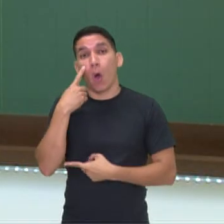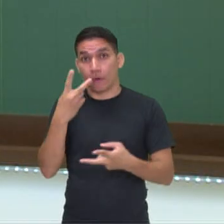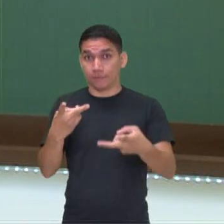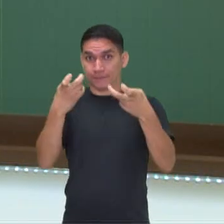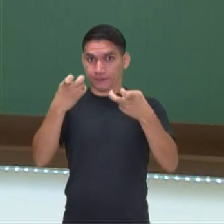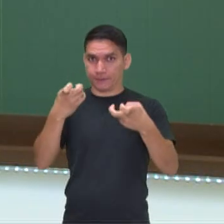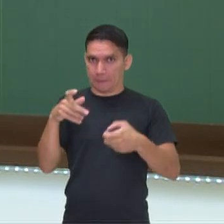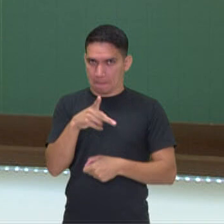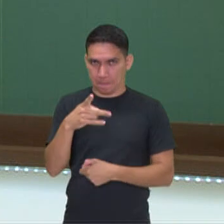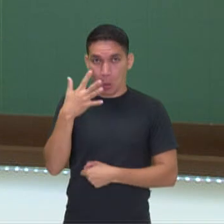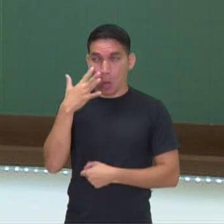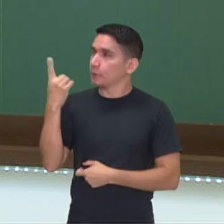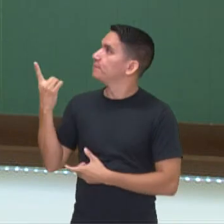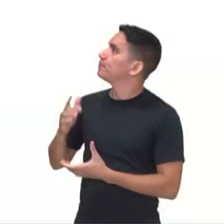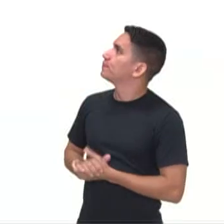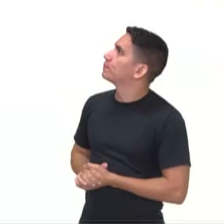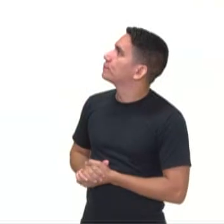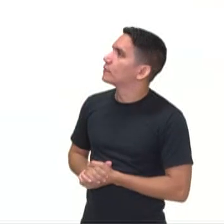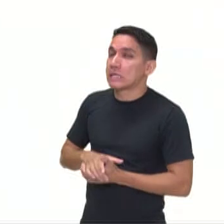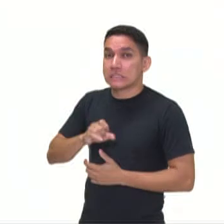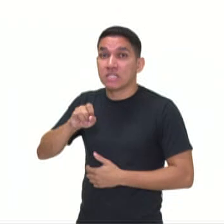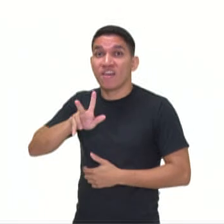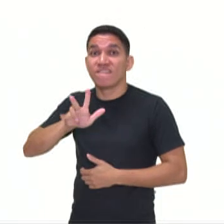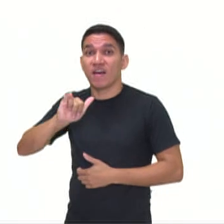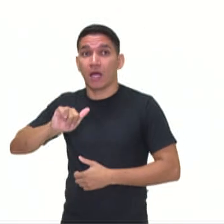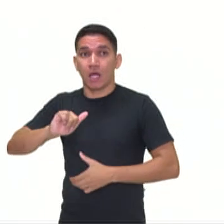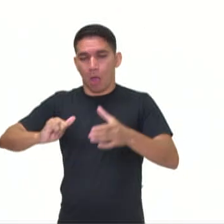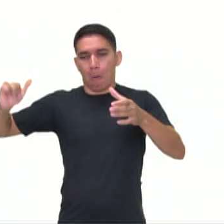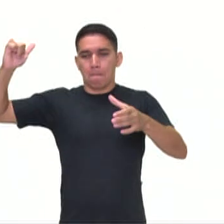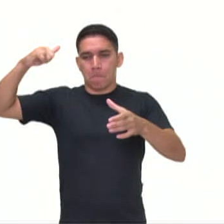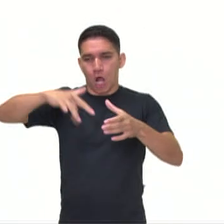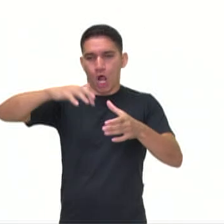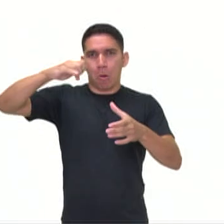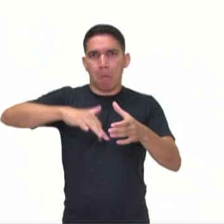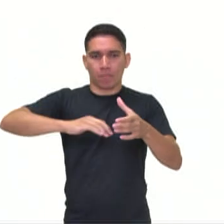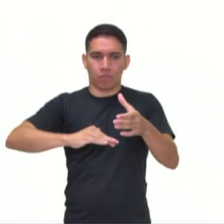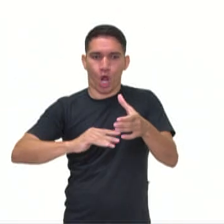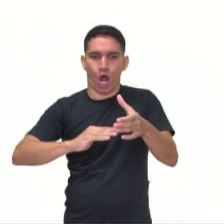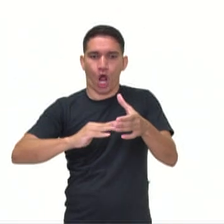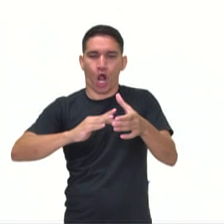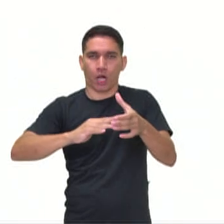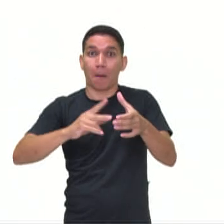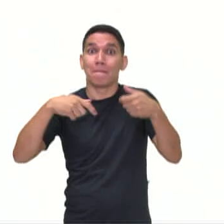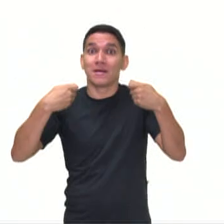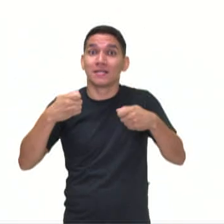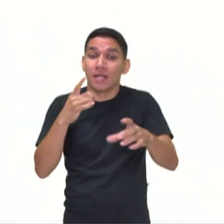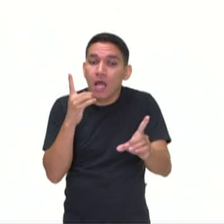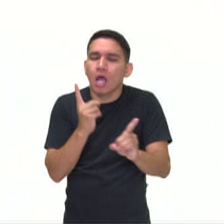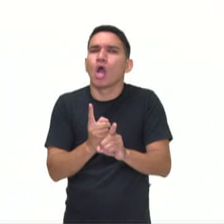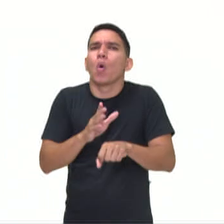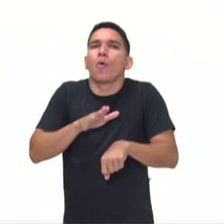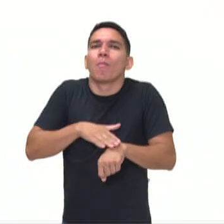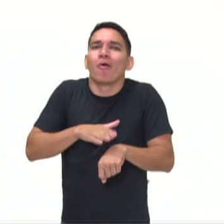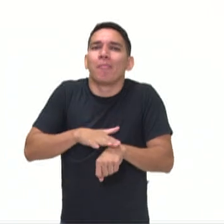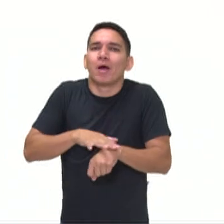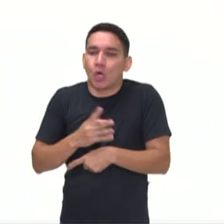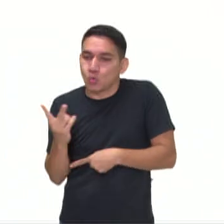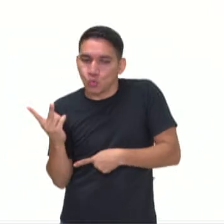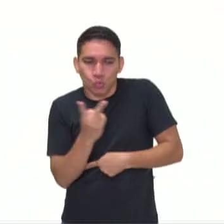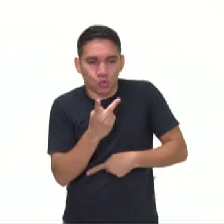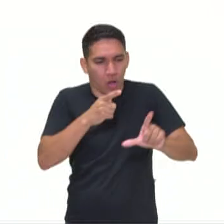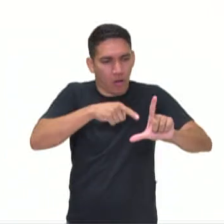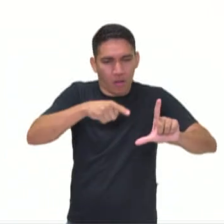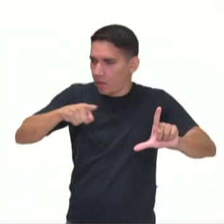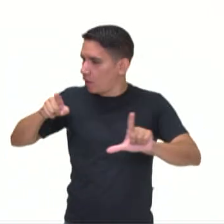aqui com a professora, ó. Para ter um enchimento constante, precisamos encontrar o momento onde os dois gráficos